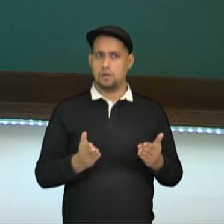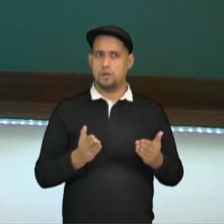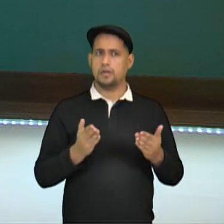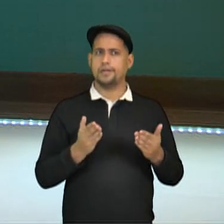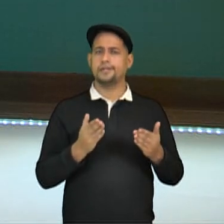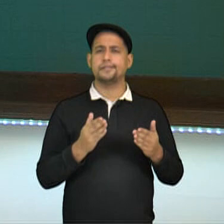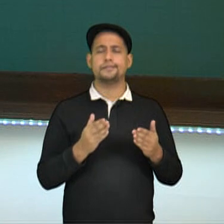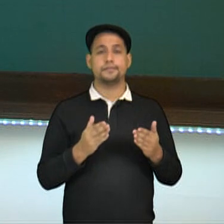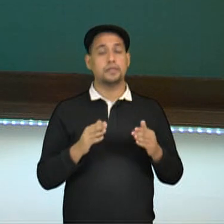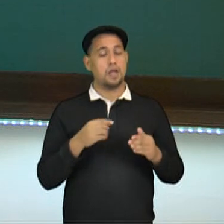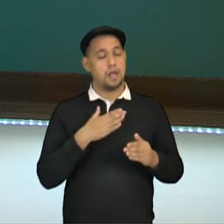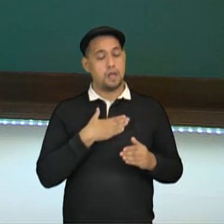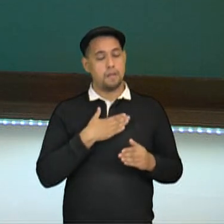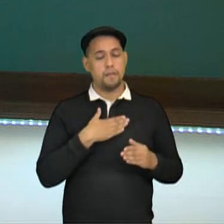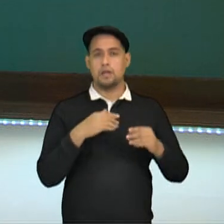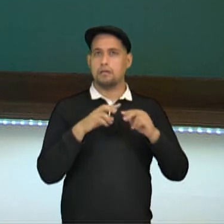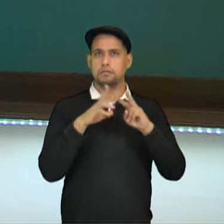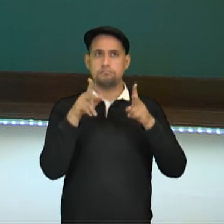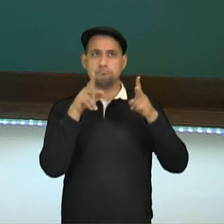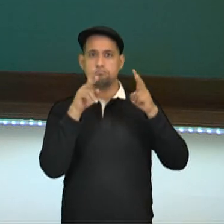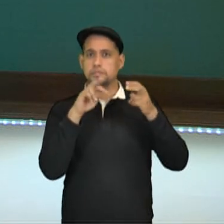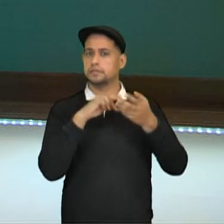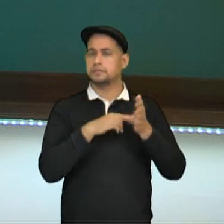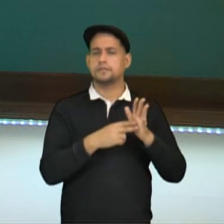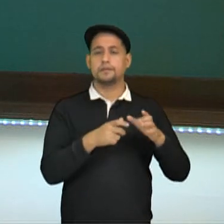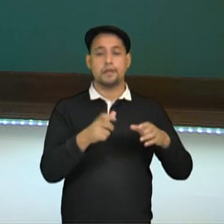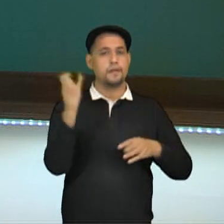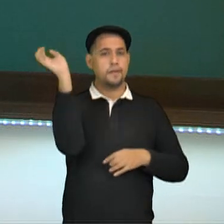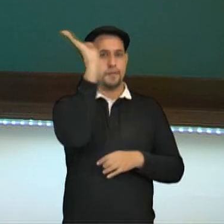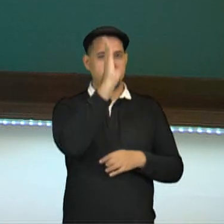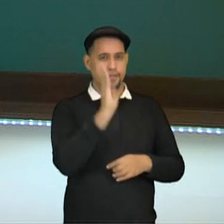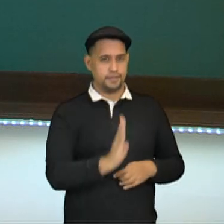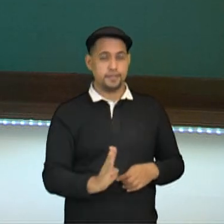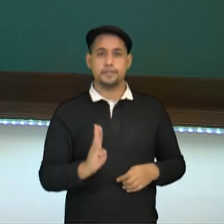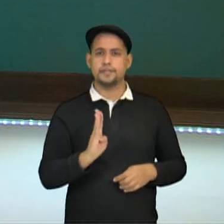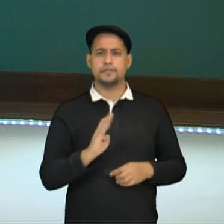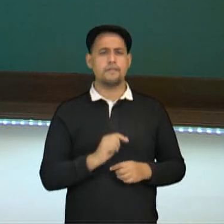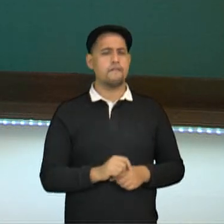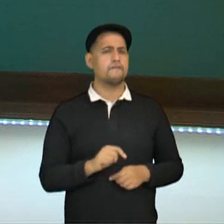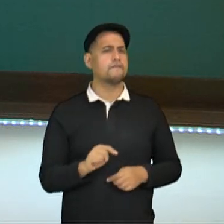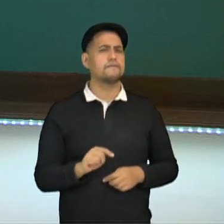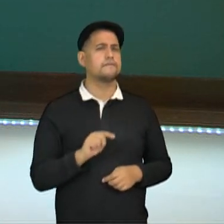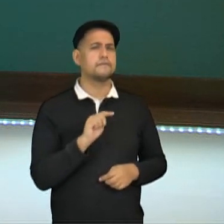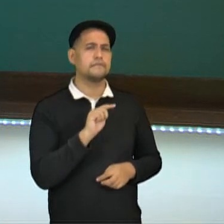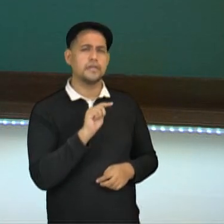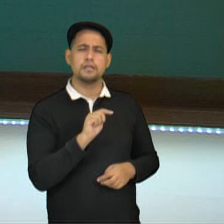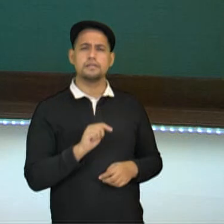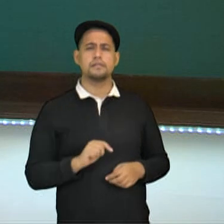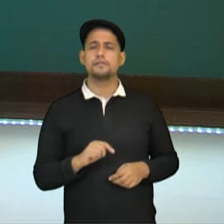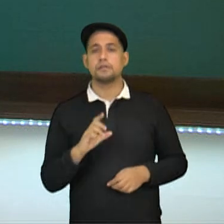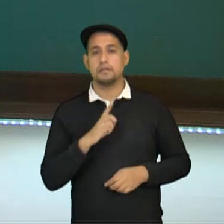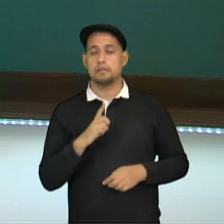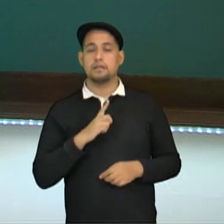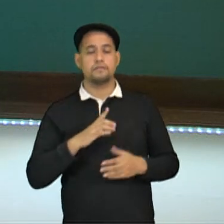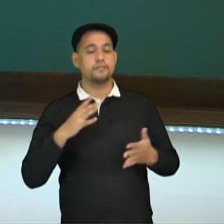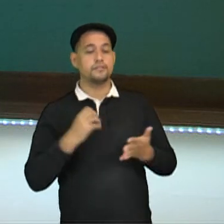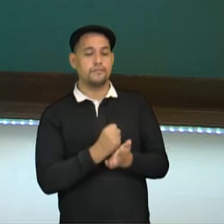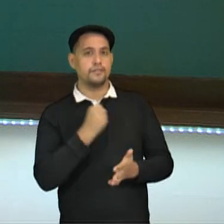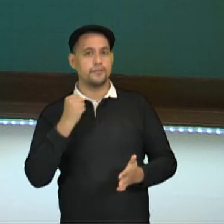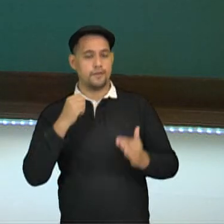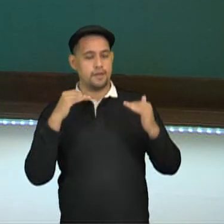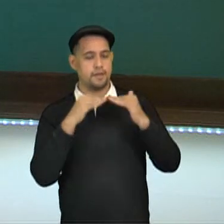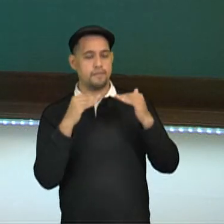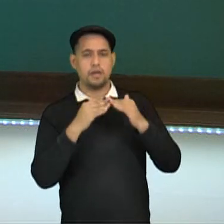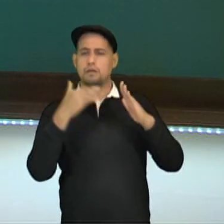e vou pegar a minha linha, que seria no caso o Brasil, multiplicar pelo o que ela teve de vitória,